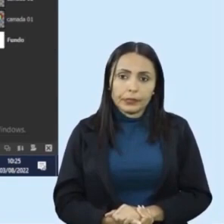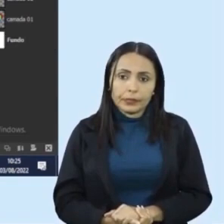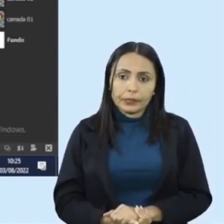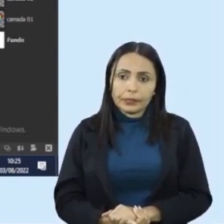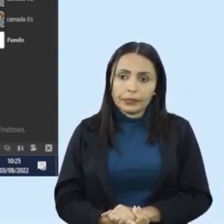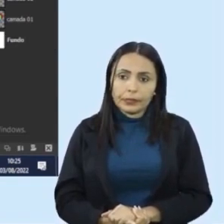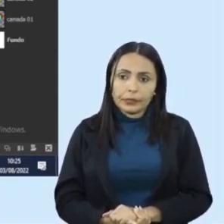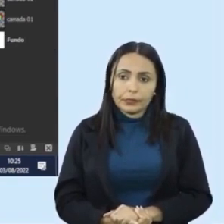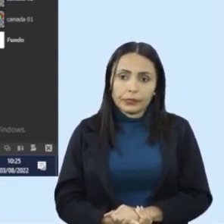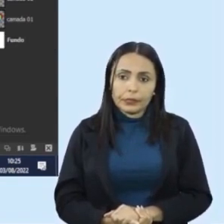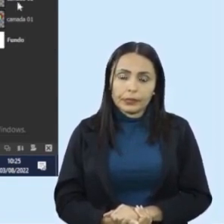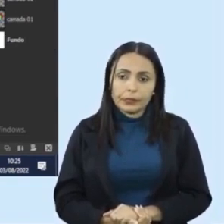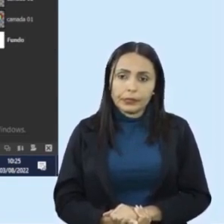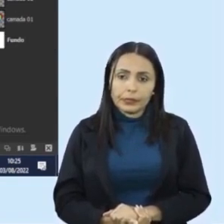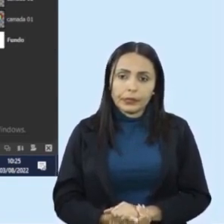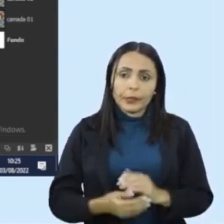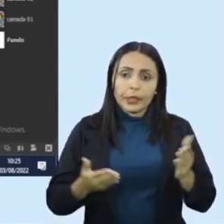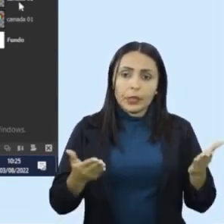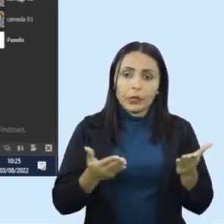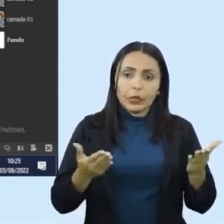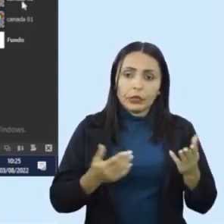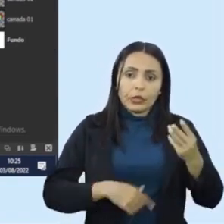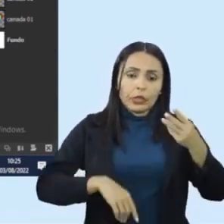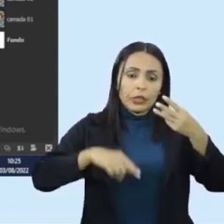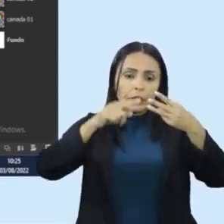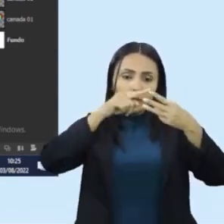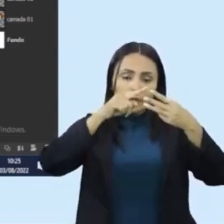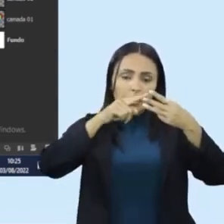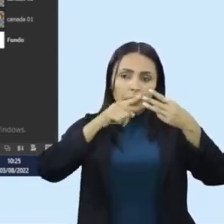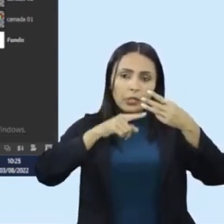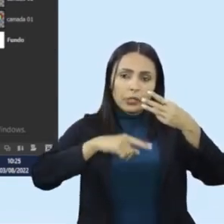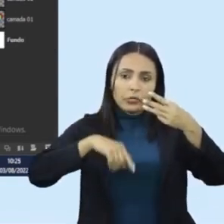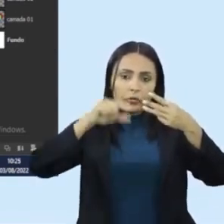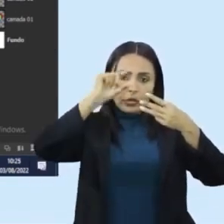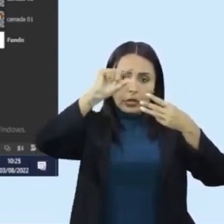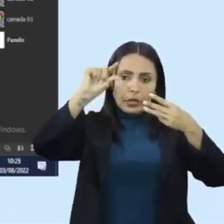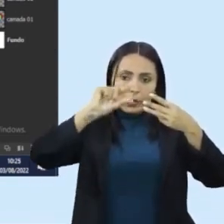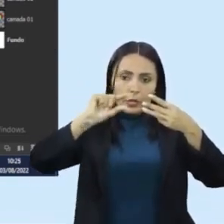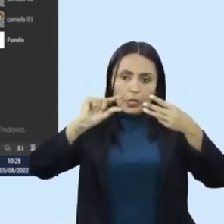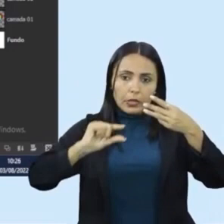Bom, a gente tem o nosso fundo e agora a gente tem 3 camadas.